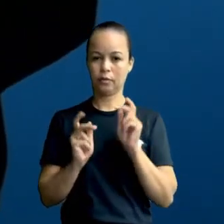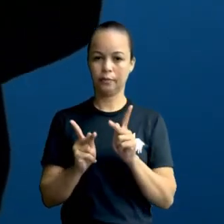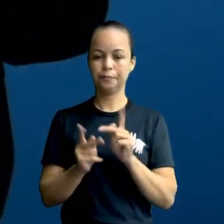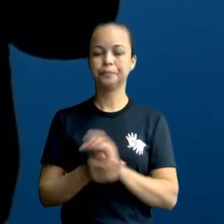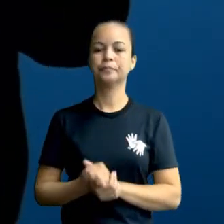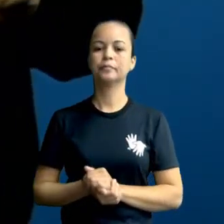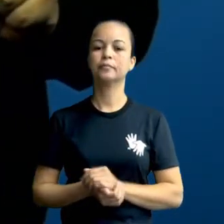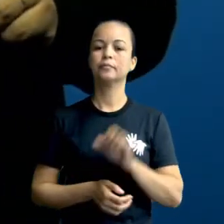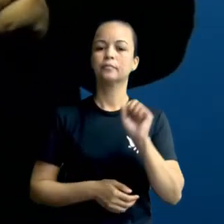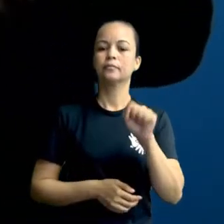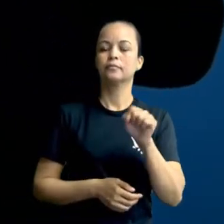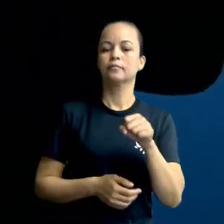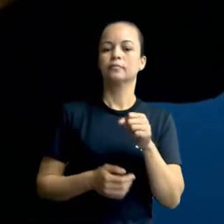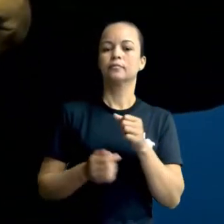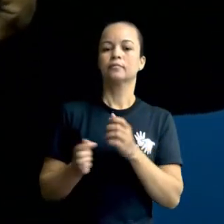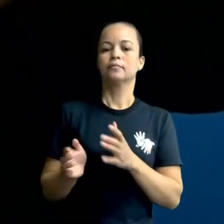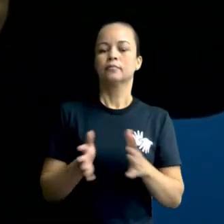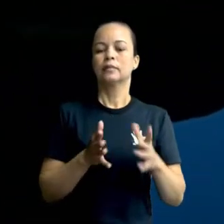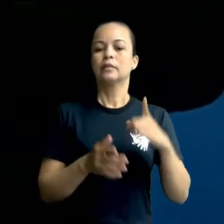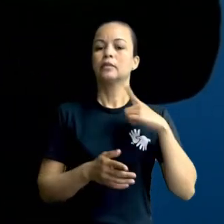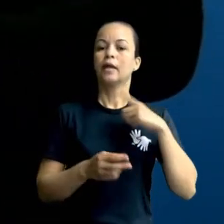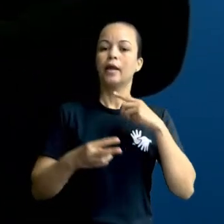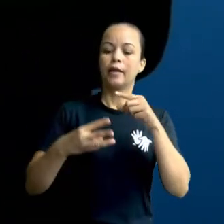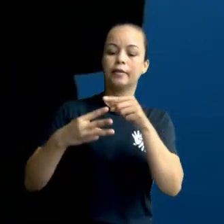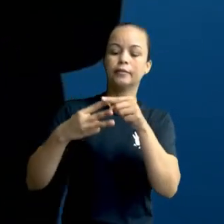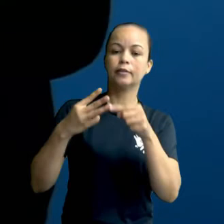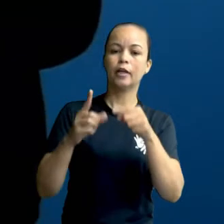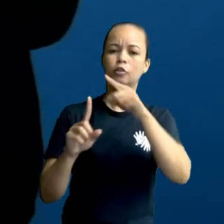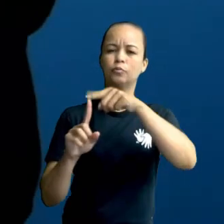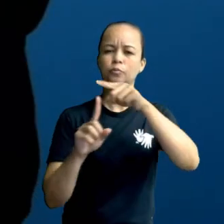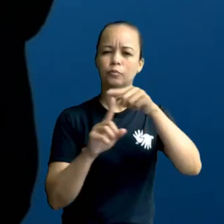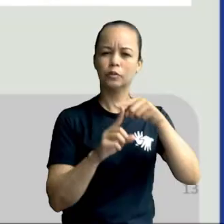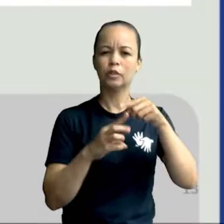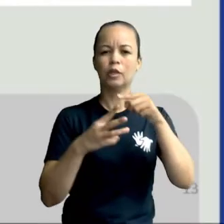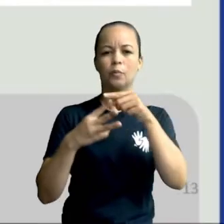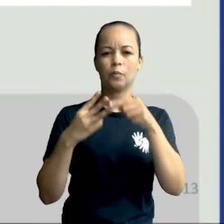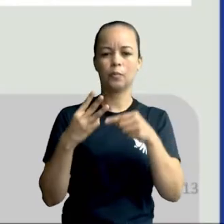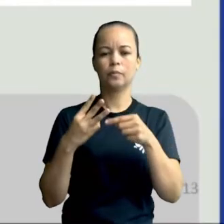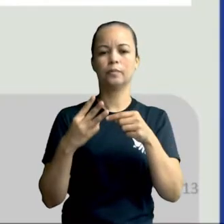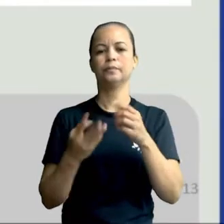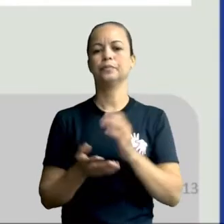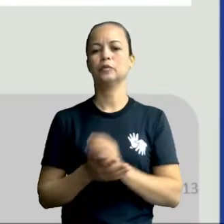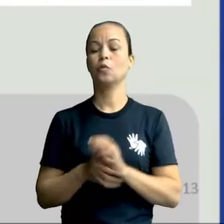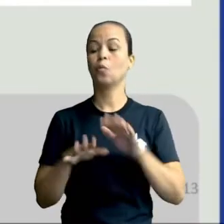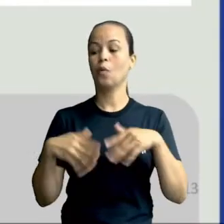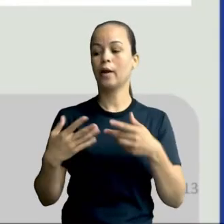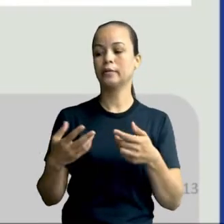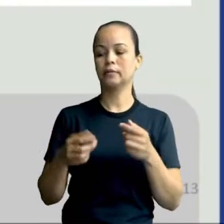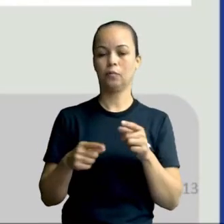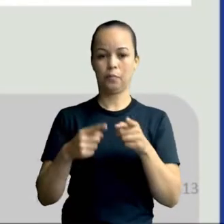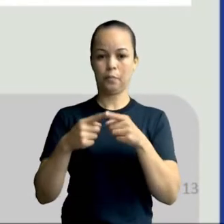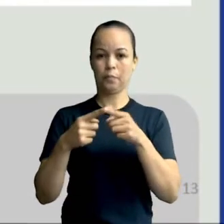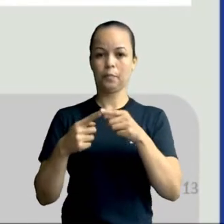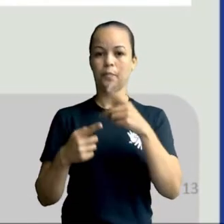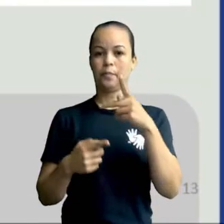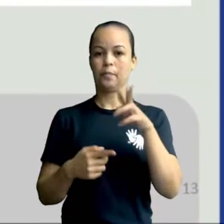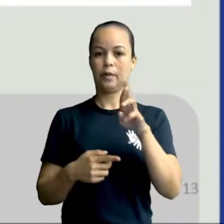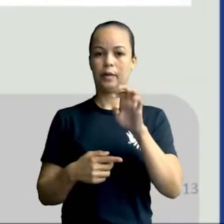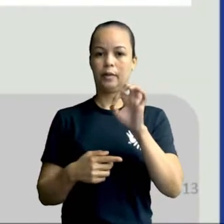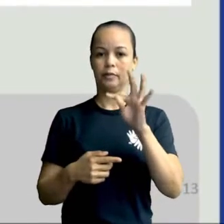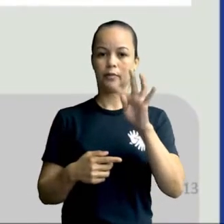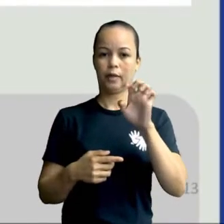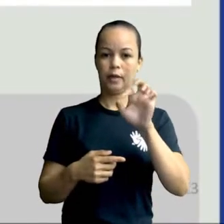bom? Assim, existem 3 tipos de pretérito perfeito, tá bom? Quais são eles?